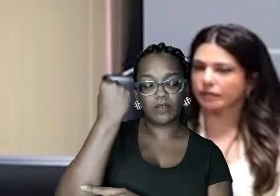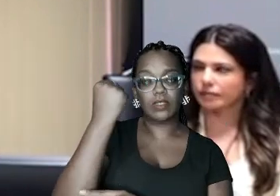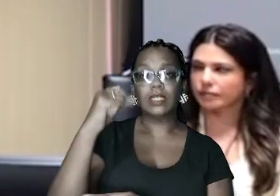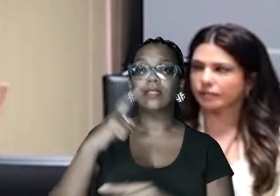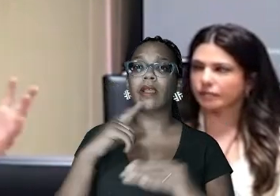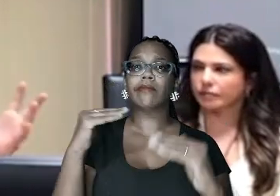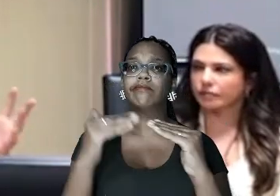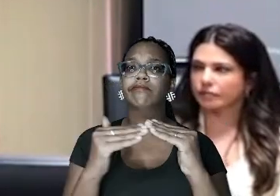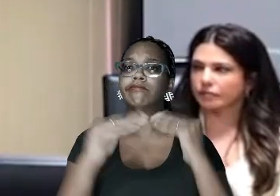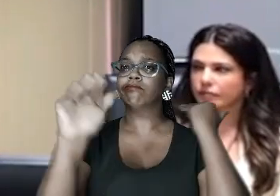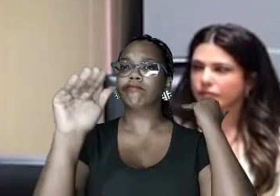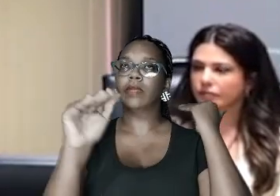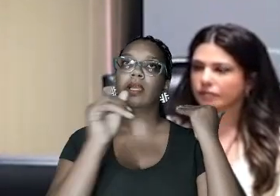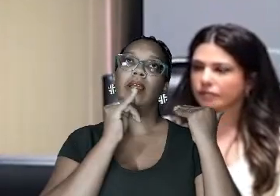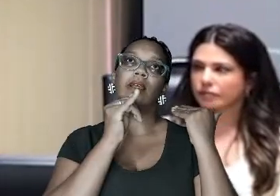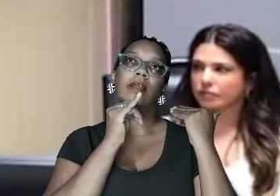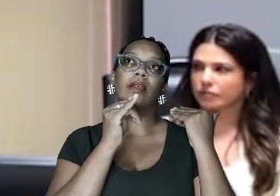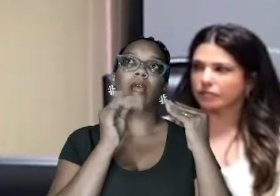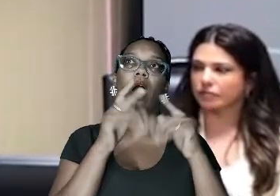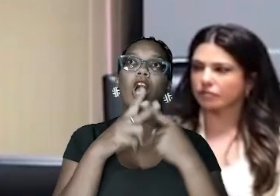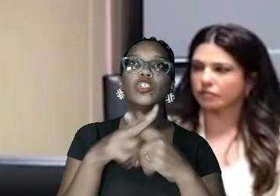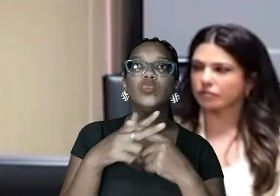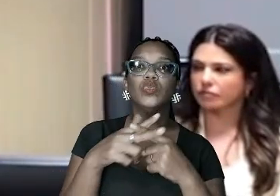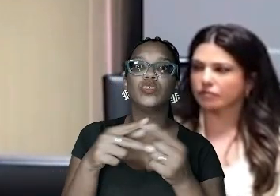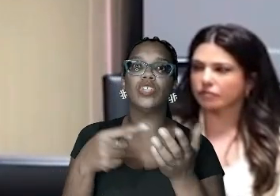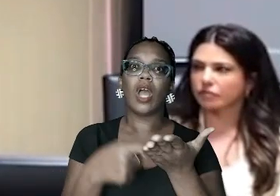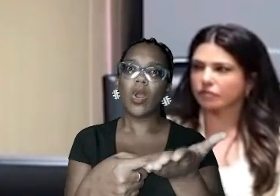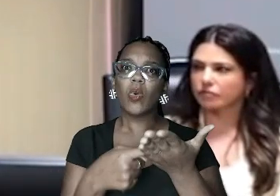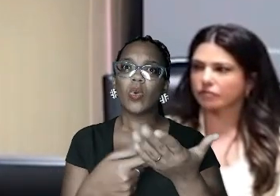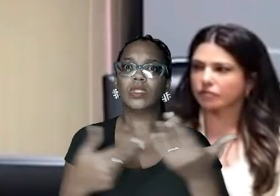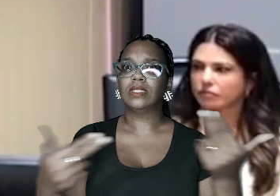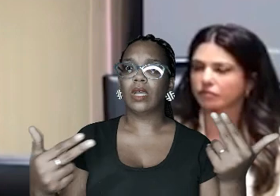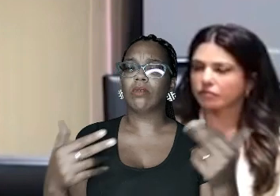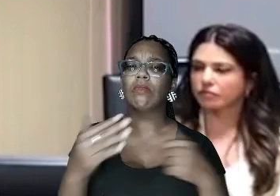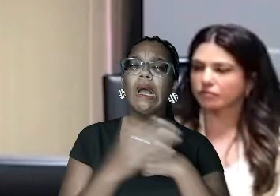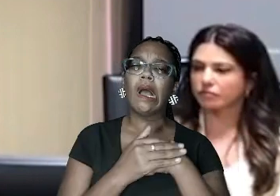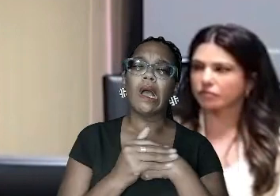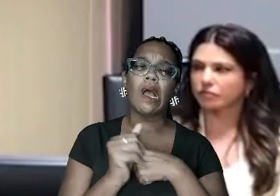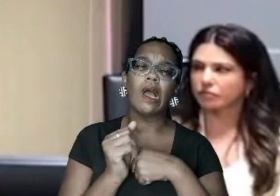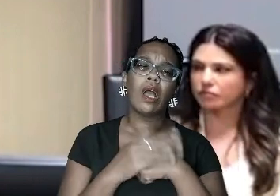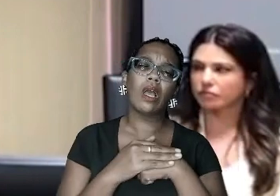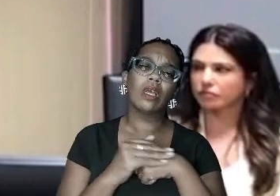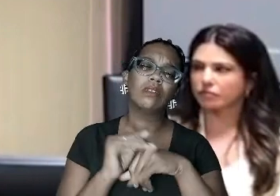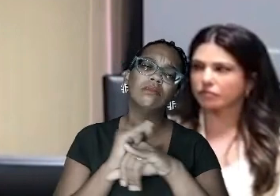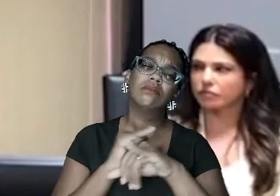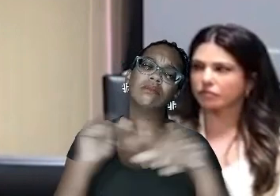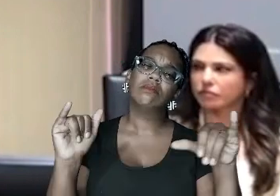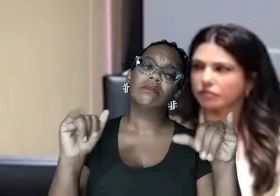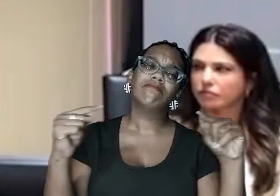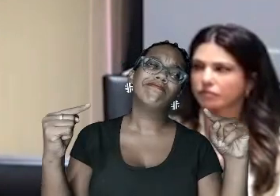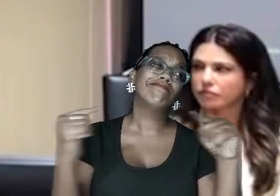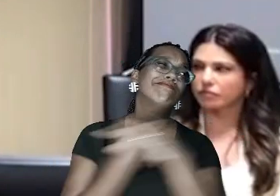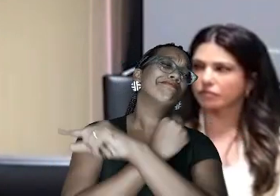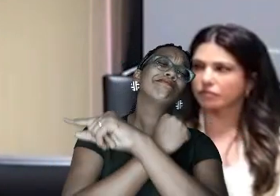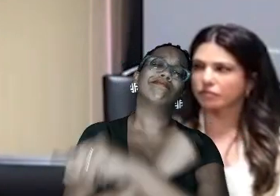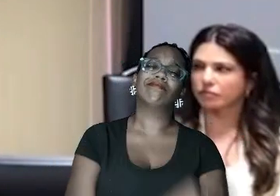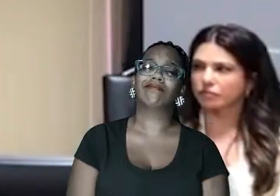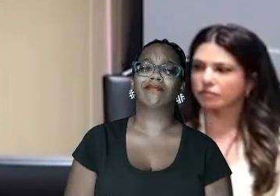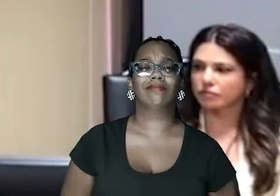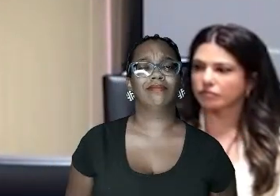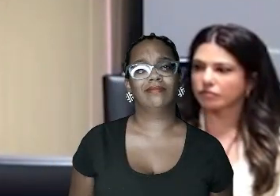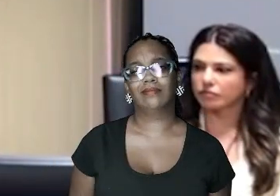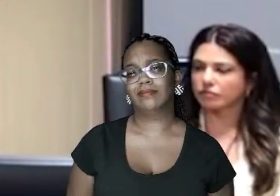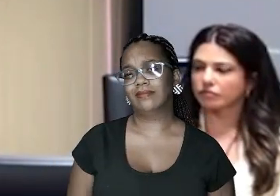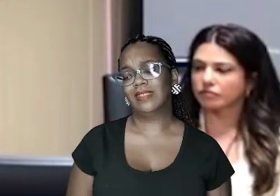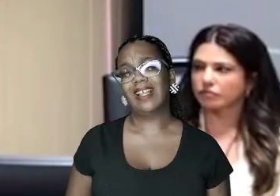em abstrato sendo grave né ele sim compatibilizaria por exemplo com ajuste com acordos e tal uma maior carinho aqui gente nada